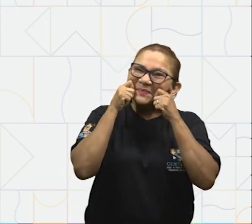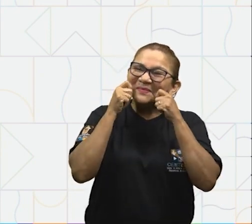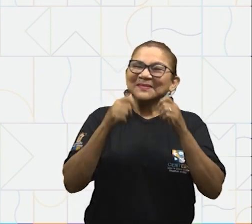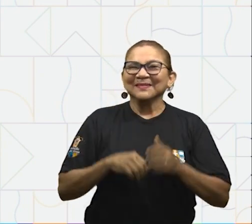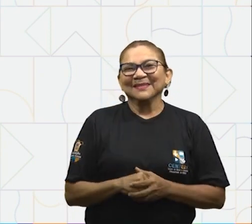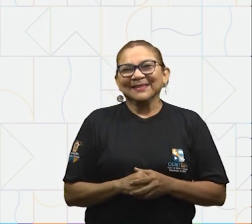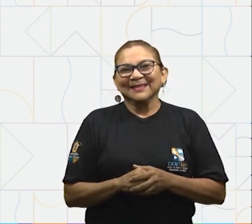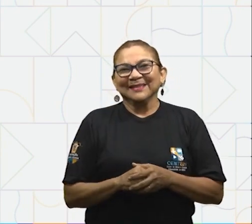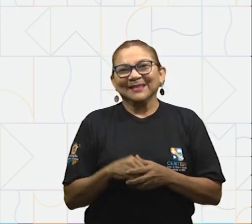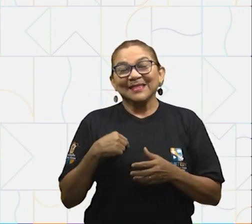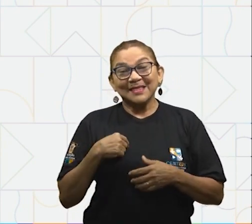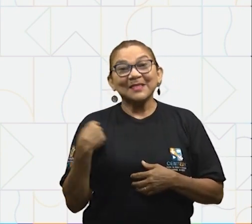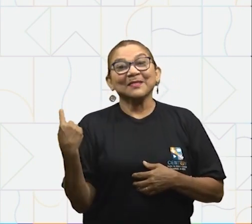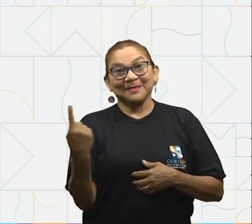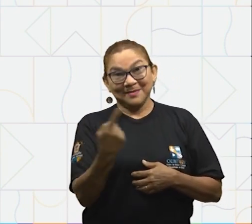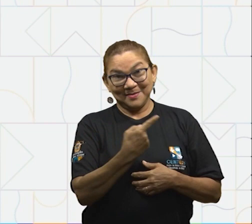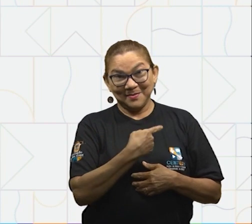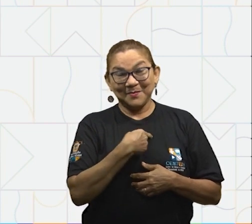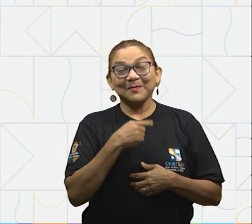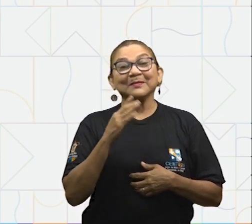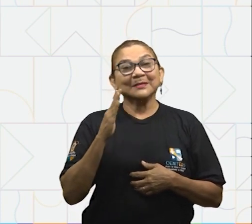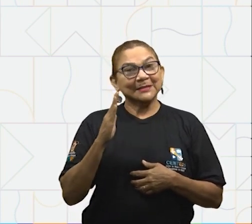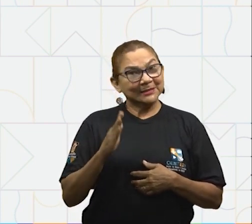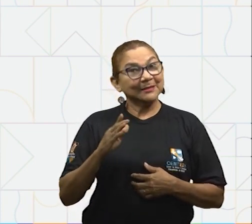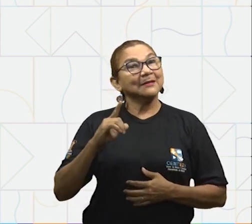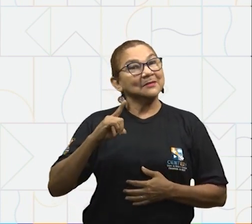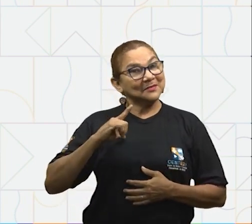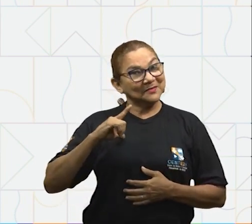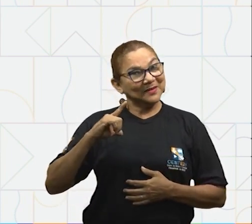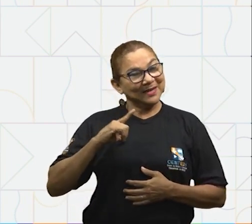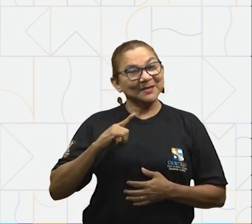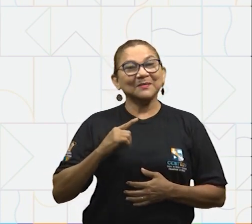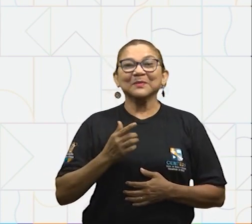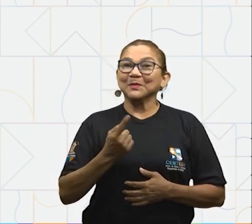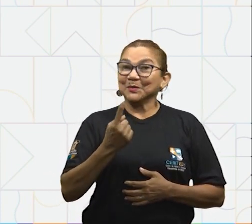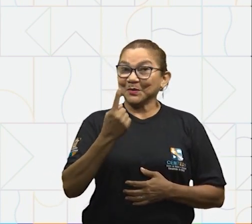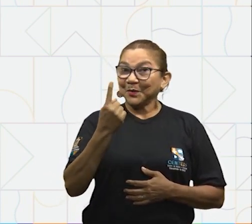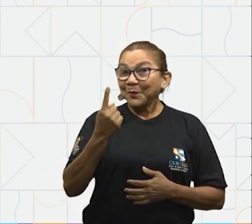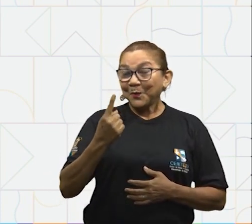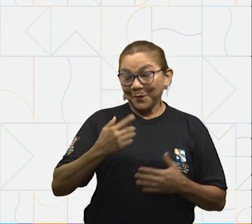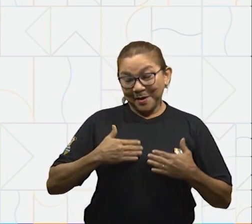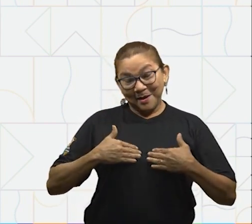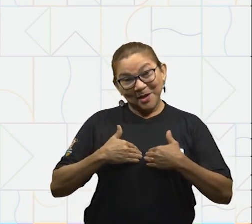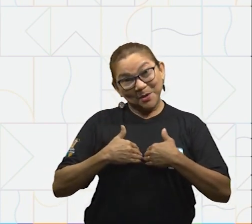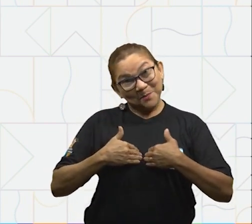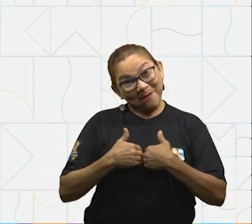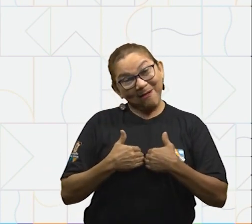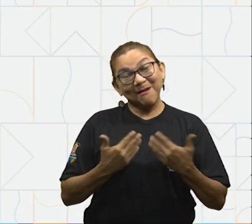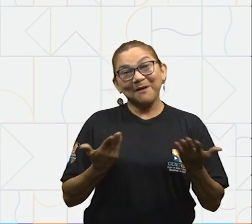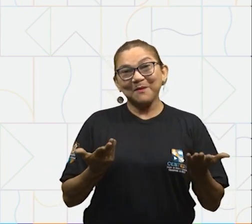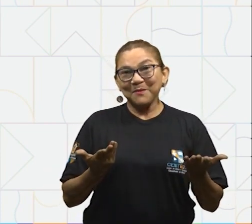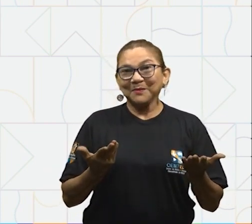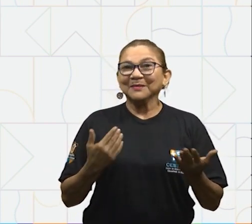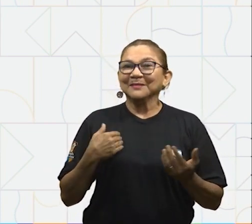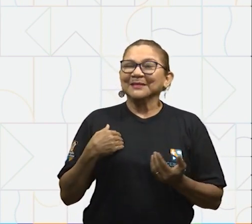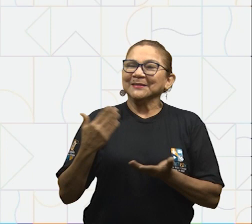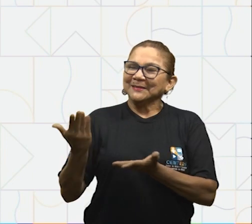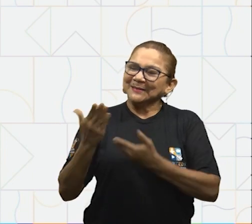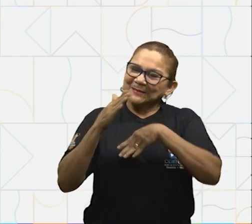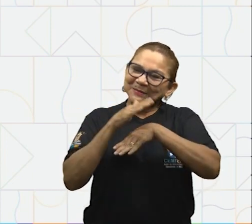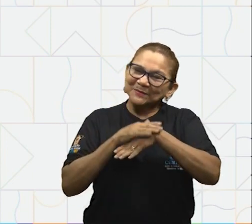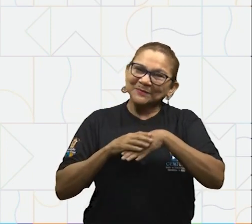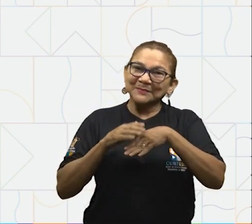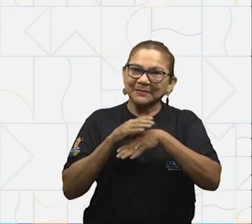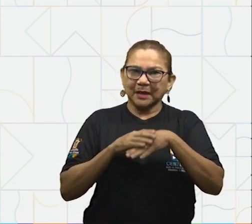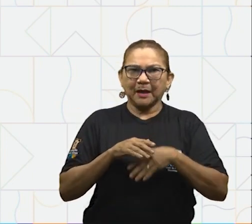Todos nós já quisemos em algum momento ter um animal de estimação. E o que a nossa mãe, pai ou responsável sempre nos